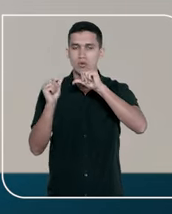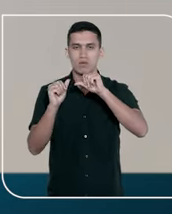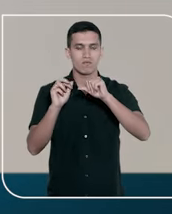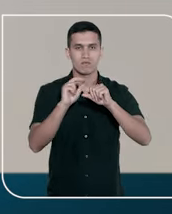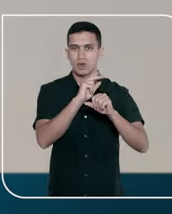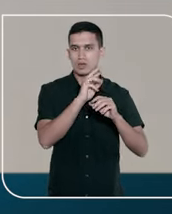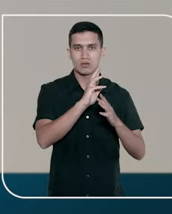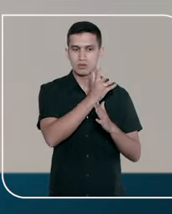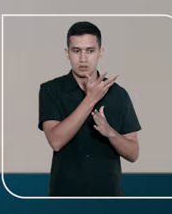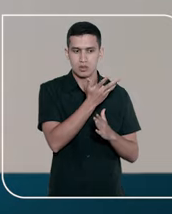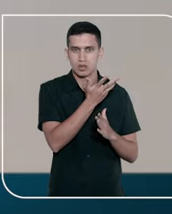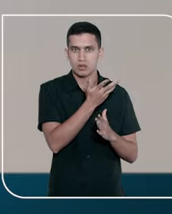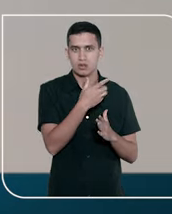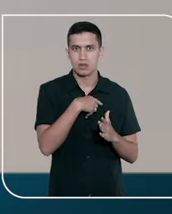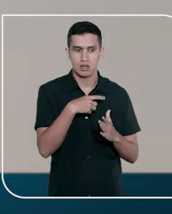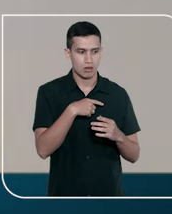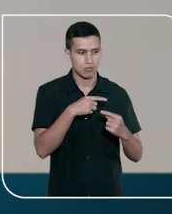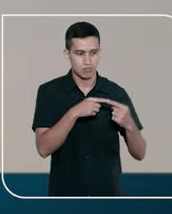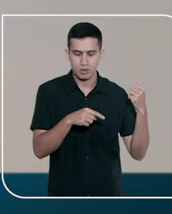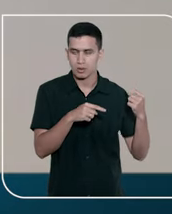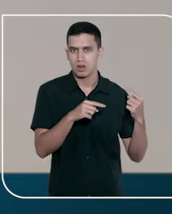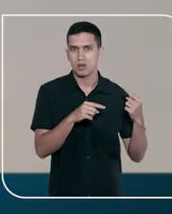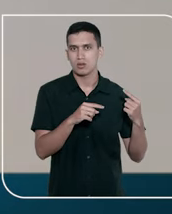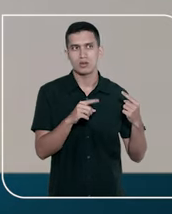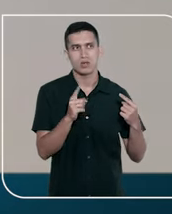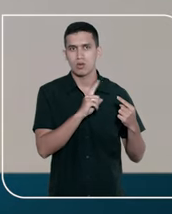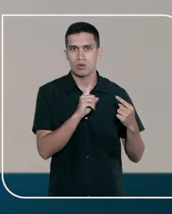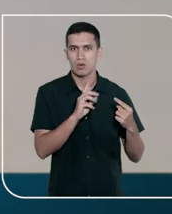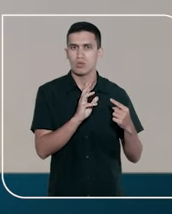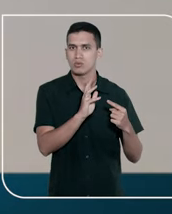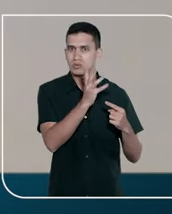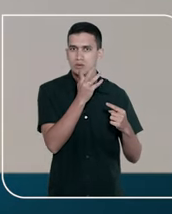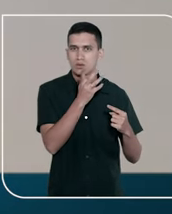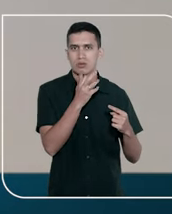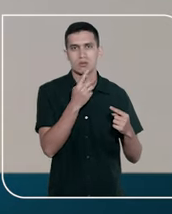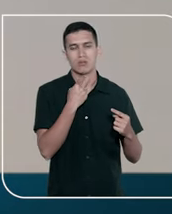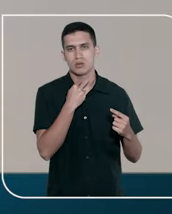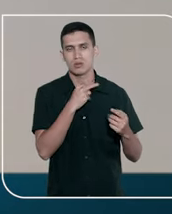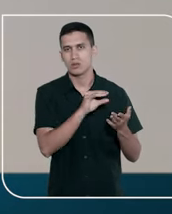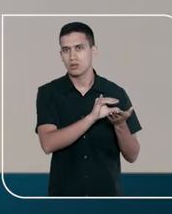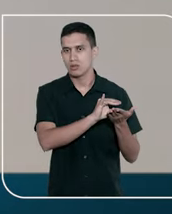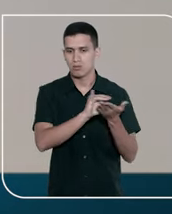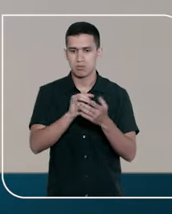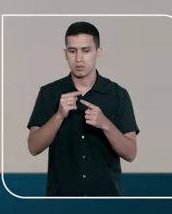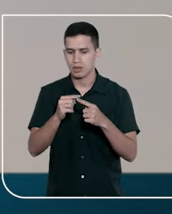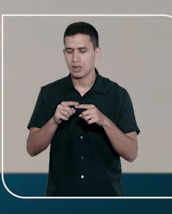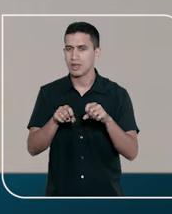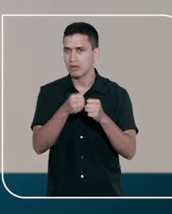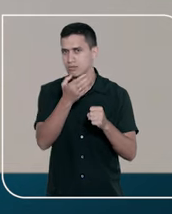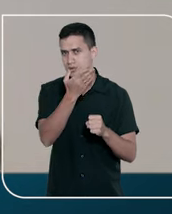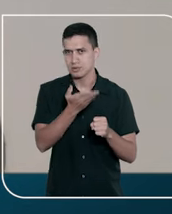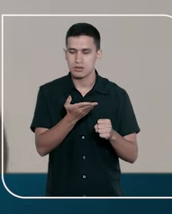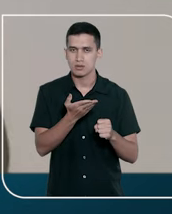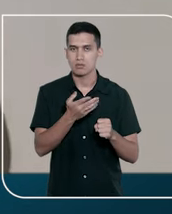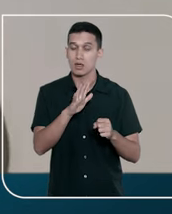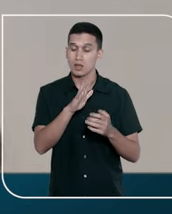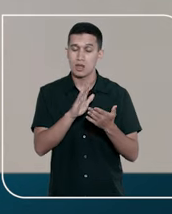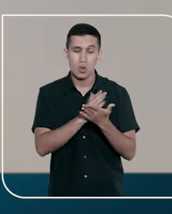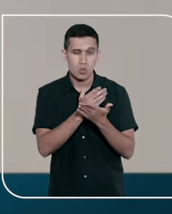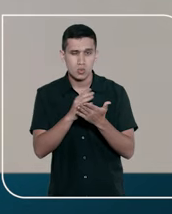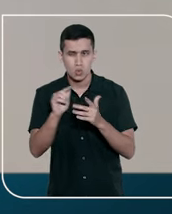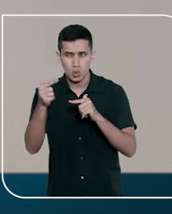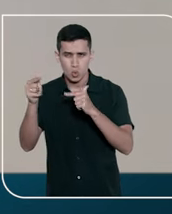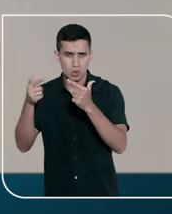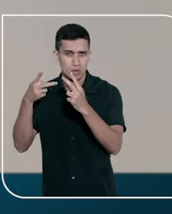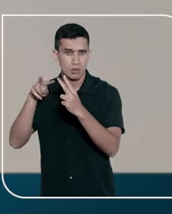vínculo, rompe-se o nexo de causalidade, não se fala em dever de indenizar pela quebra do nexo, né? Agora, em outras